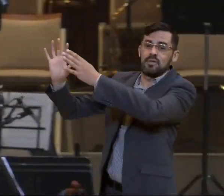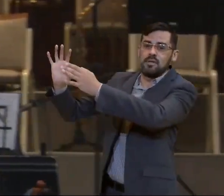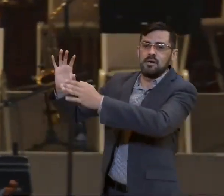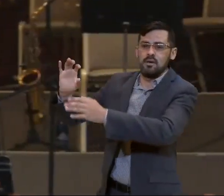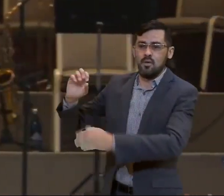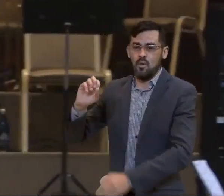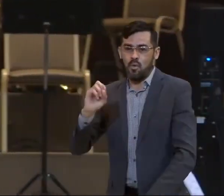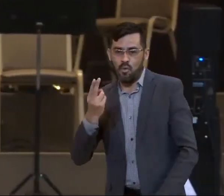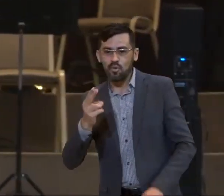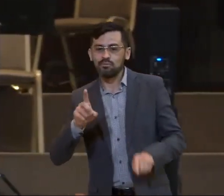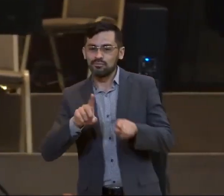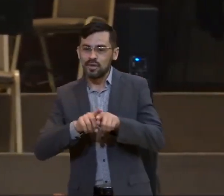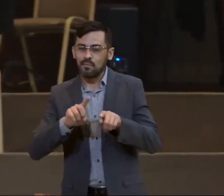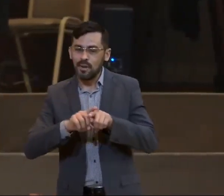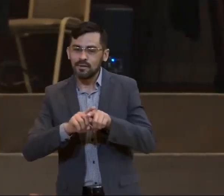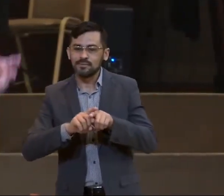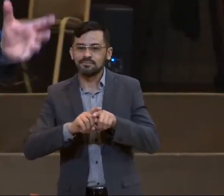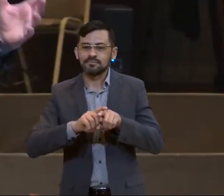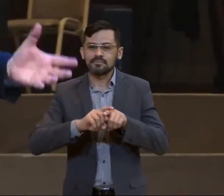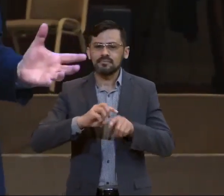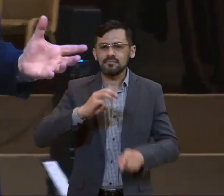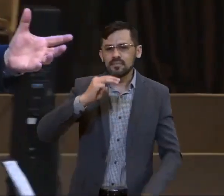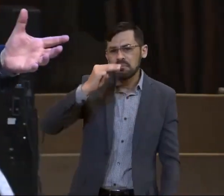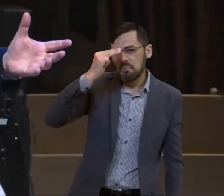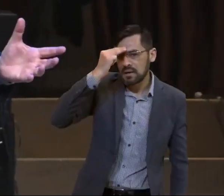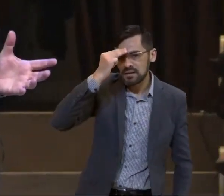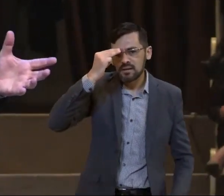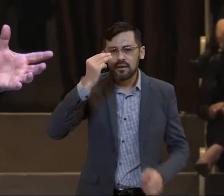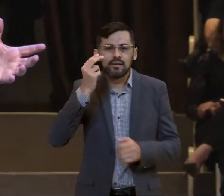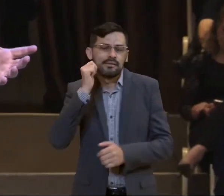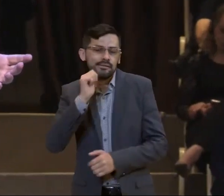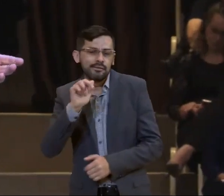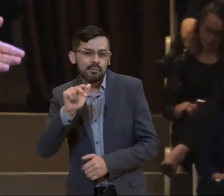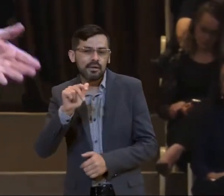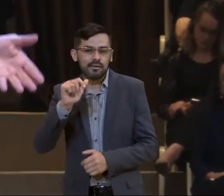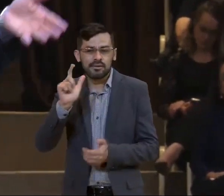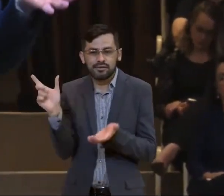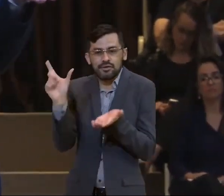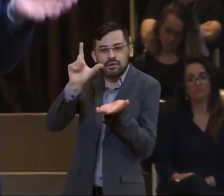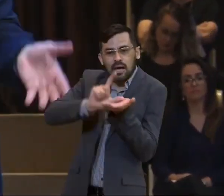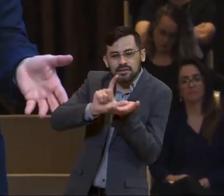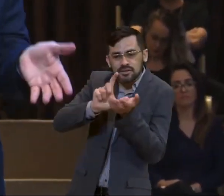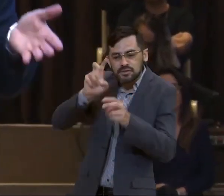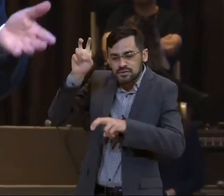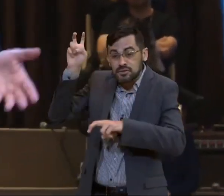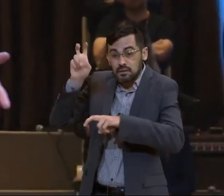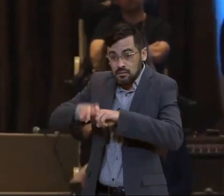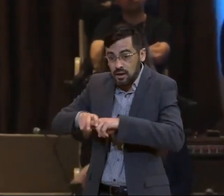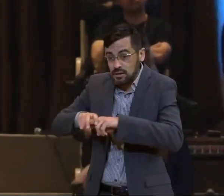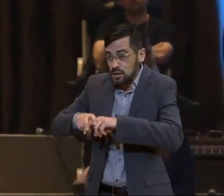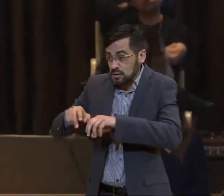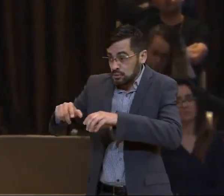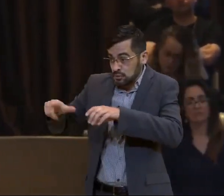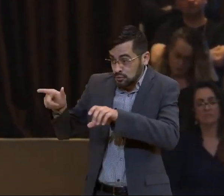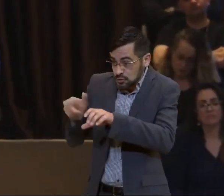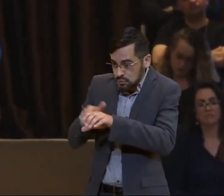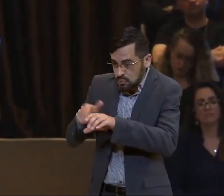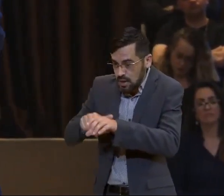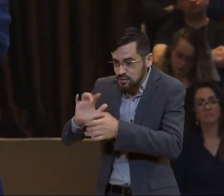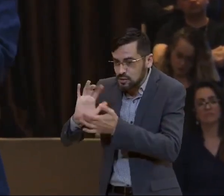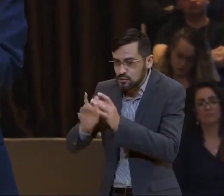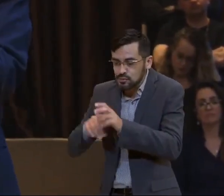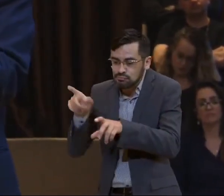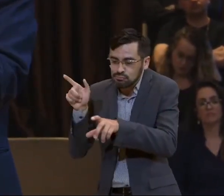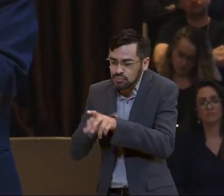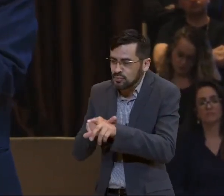Maria, irmã de Lázaro, piedade cristã é sentar-se aos pés de Jesus para ouvi-lo. Senhor,